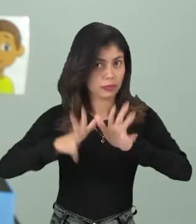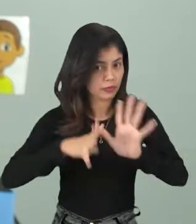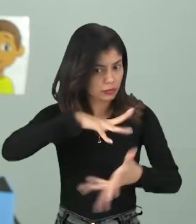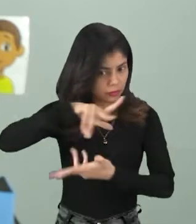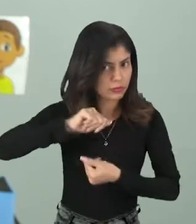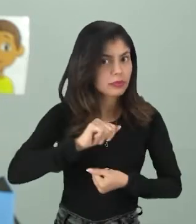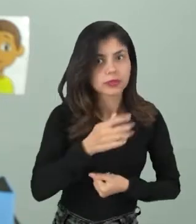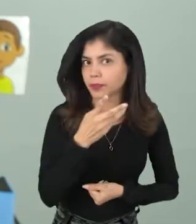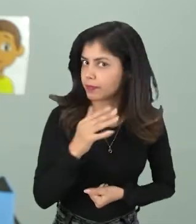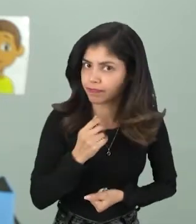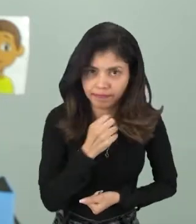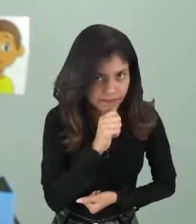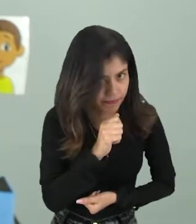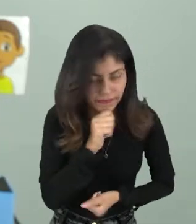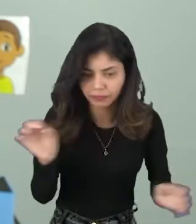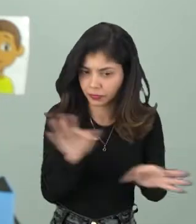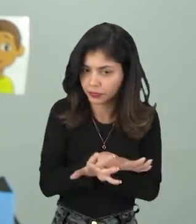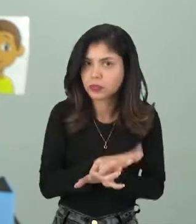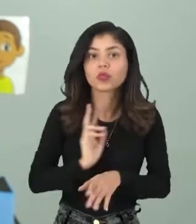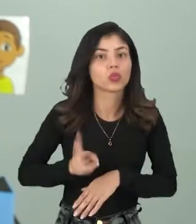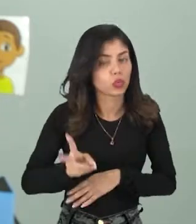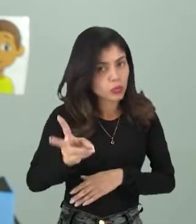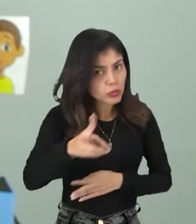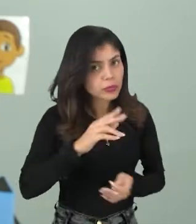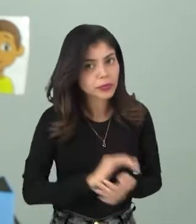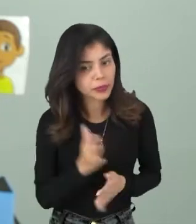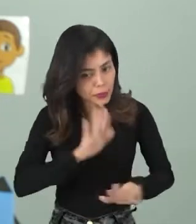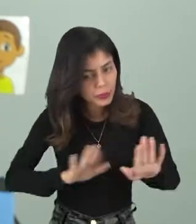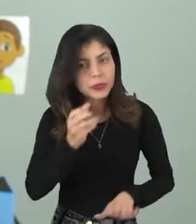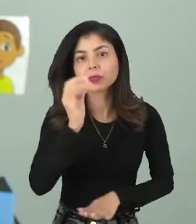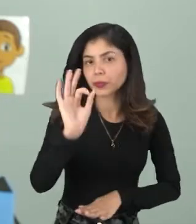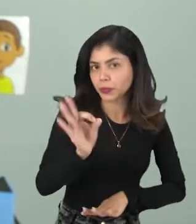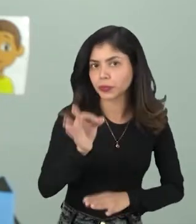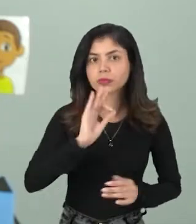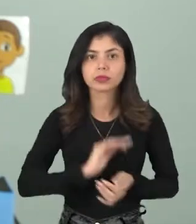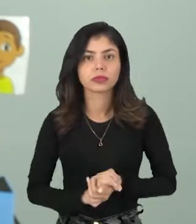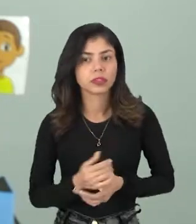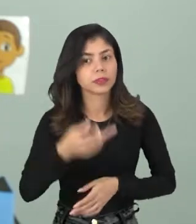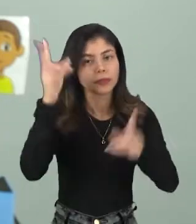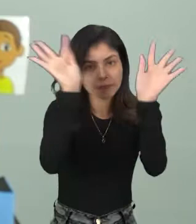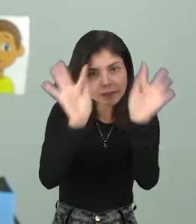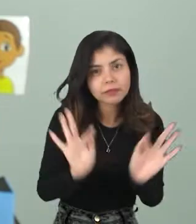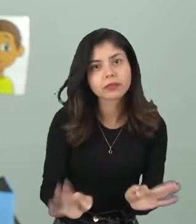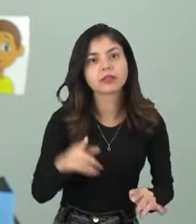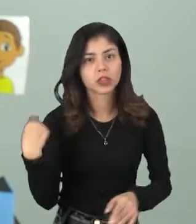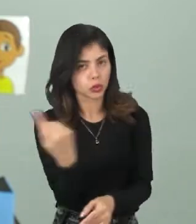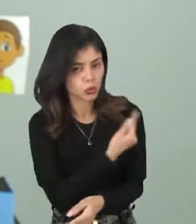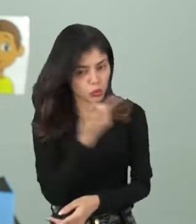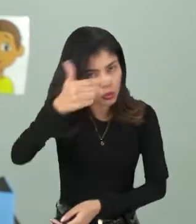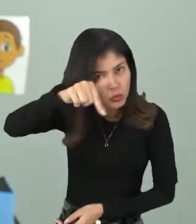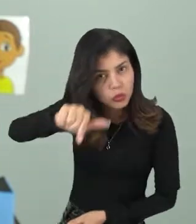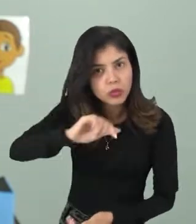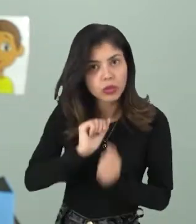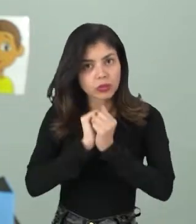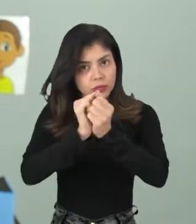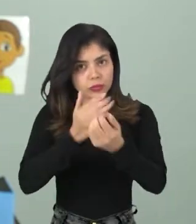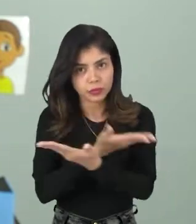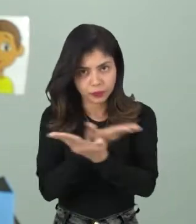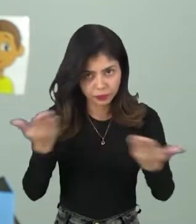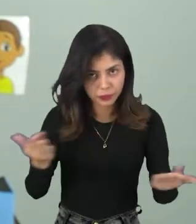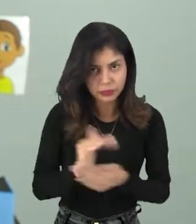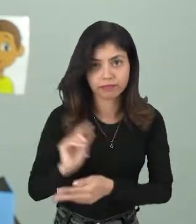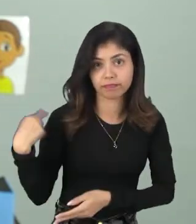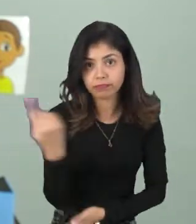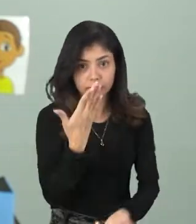não acabou isso mesmo então a necessidade continuarmos nos cuidados Tá certo eu estou muito feliz por estar novamente nessa aula junto com